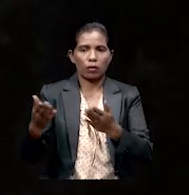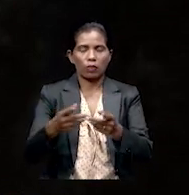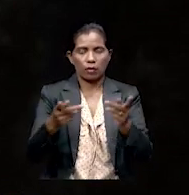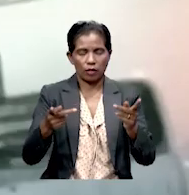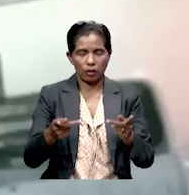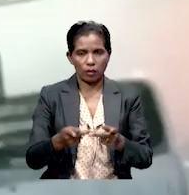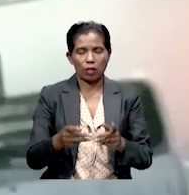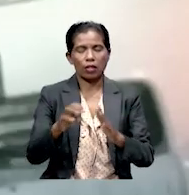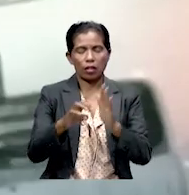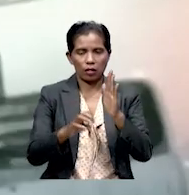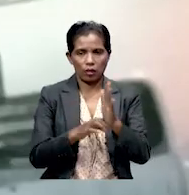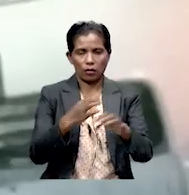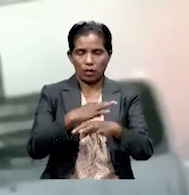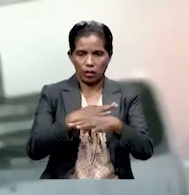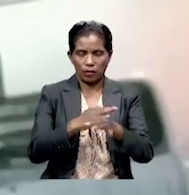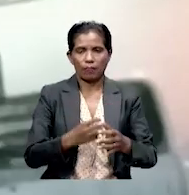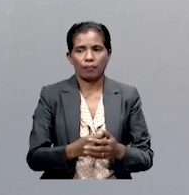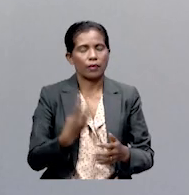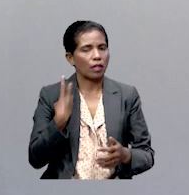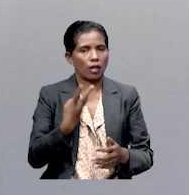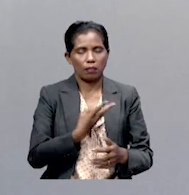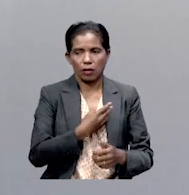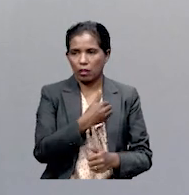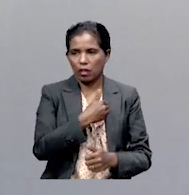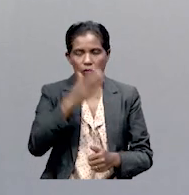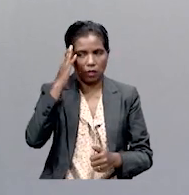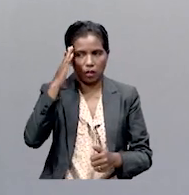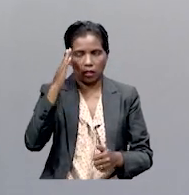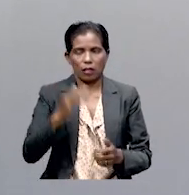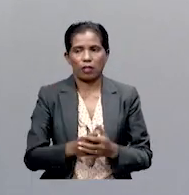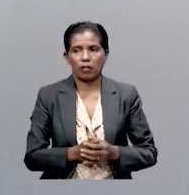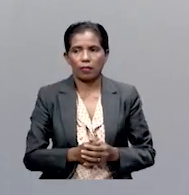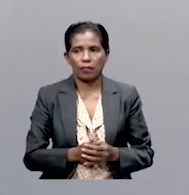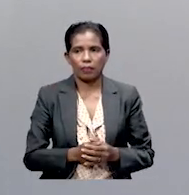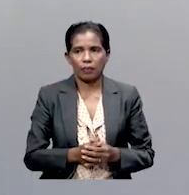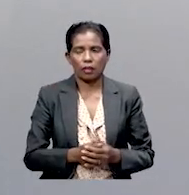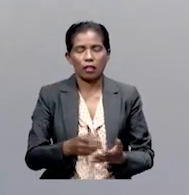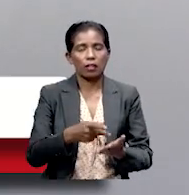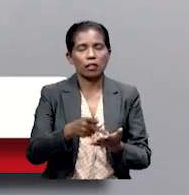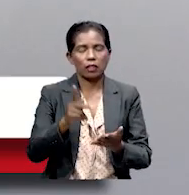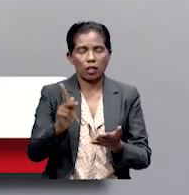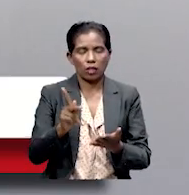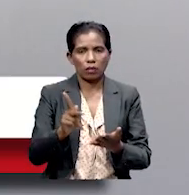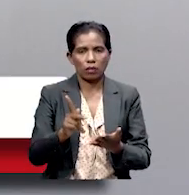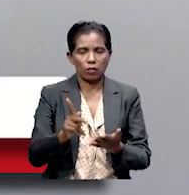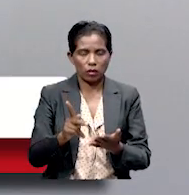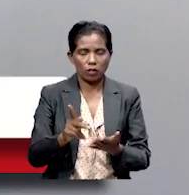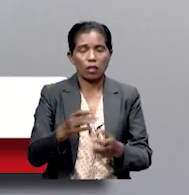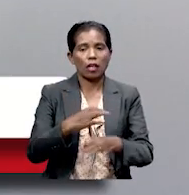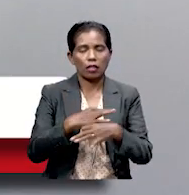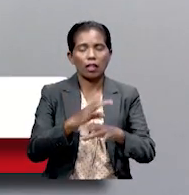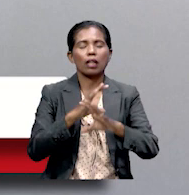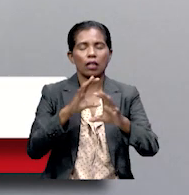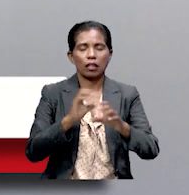estado a tuhadia. A mim se deu até no diangatak ninembe, custo com a bahadia ninene hira, tamba precisa